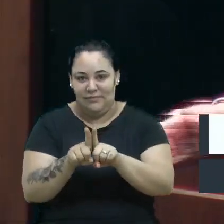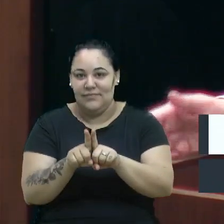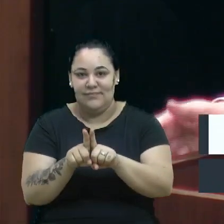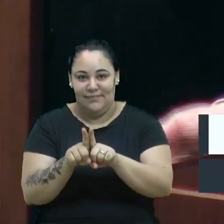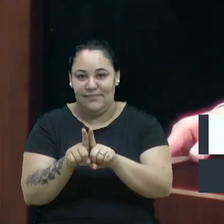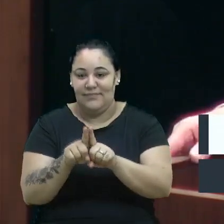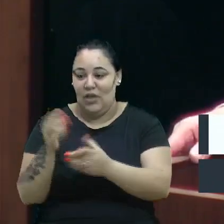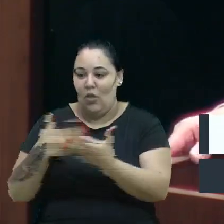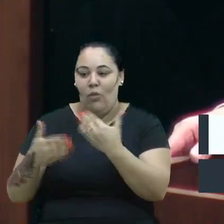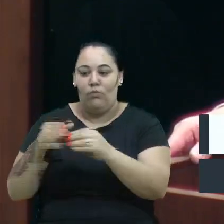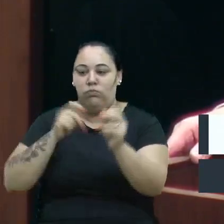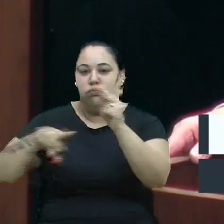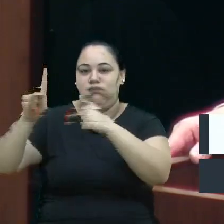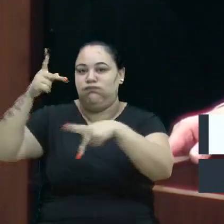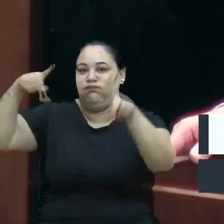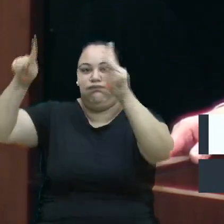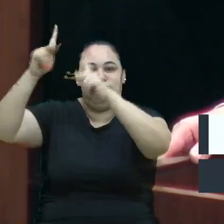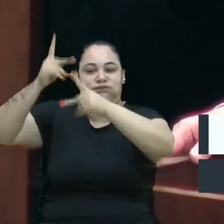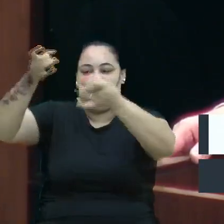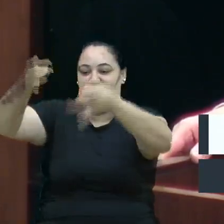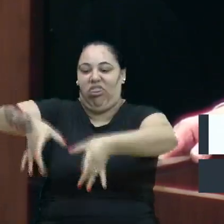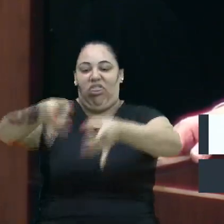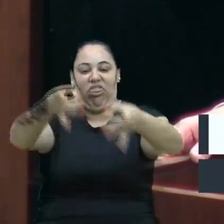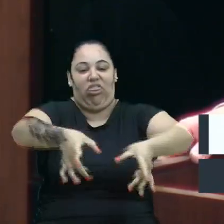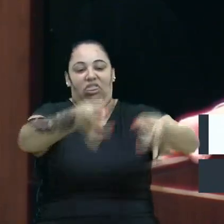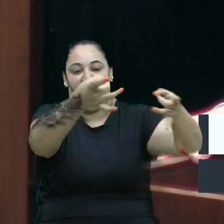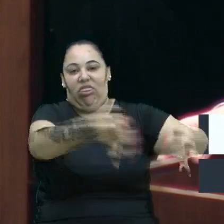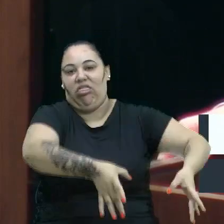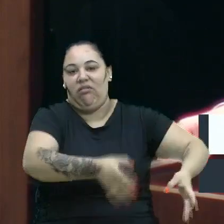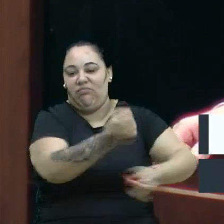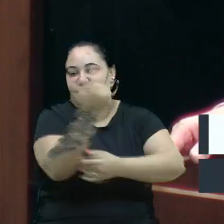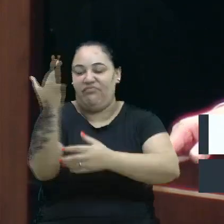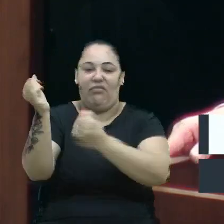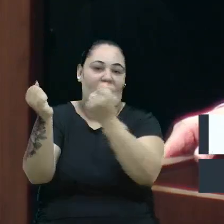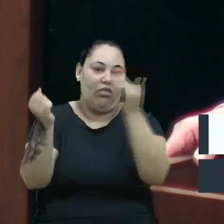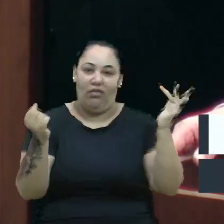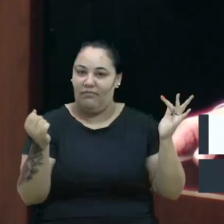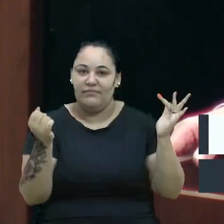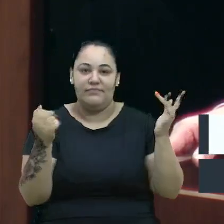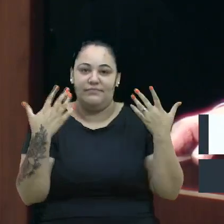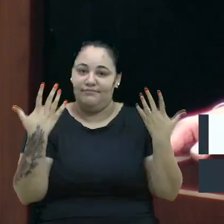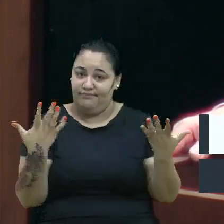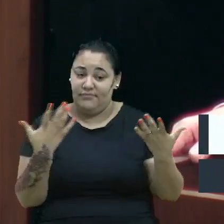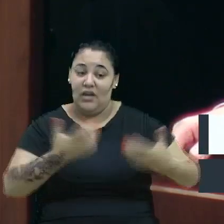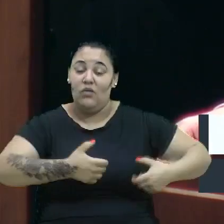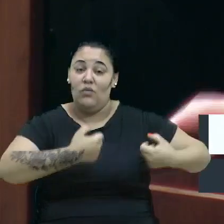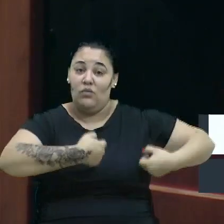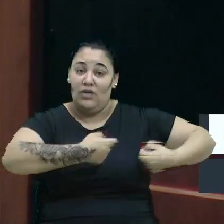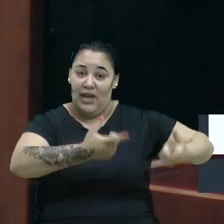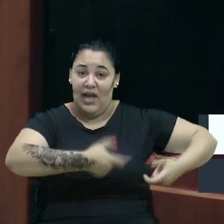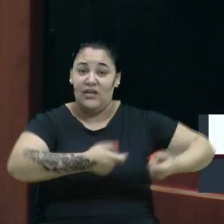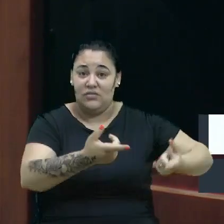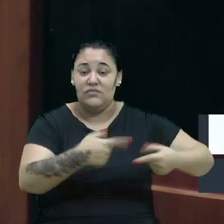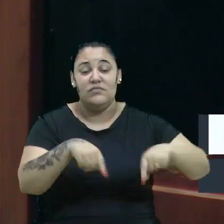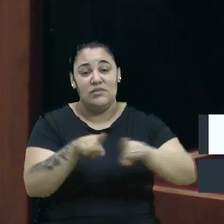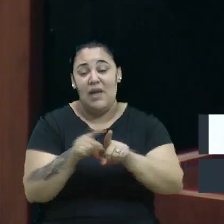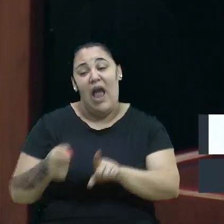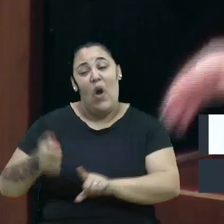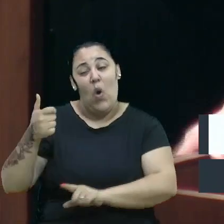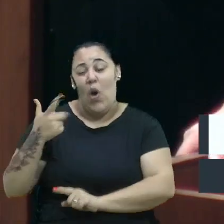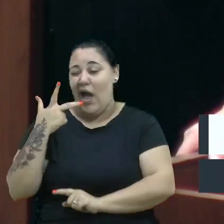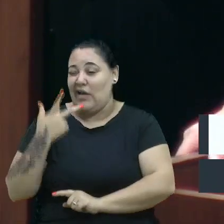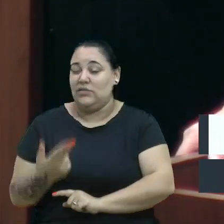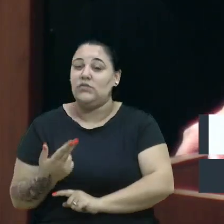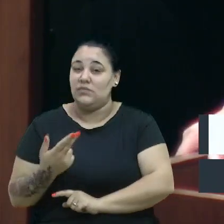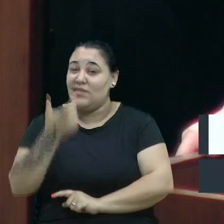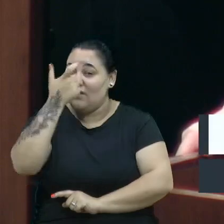a poluição que é feita nos rios, nas matas, nas florestas. Então, o custo disso também, eu acho que é algo que